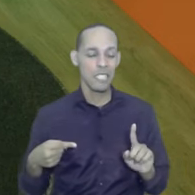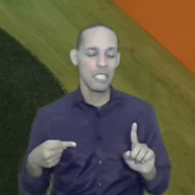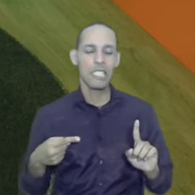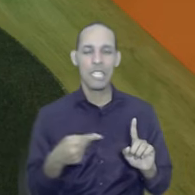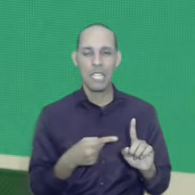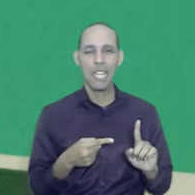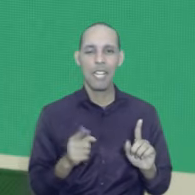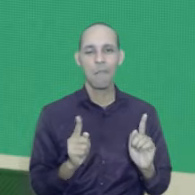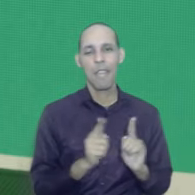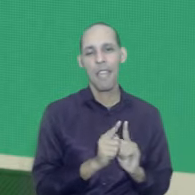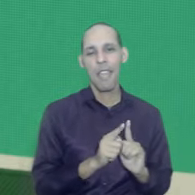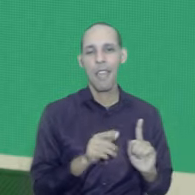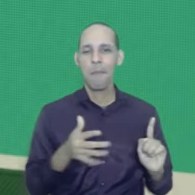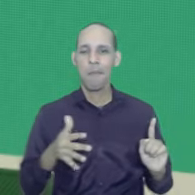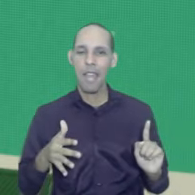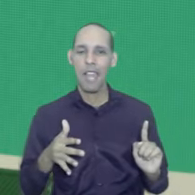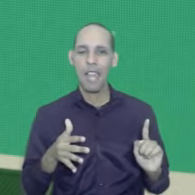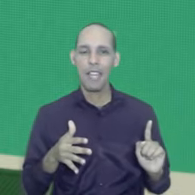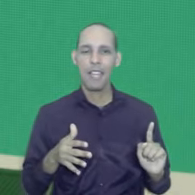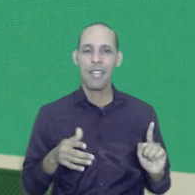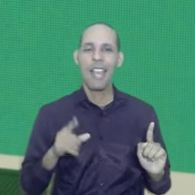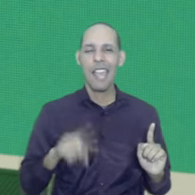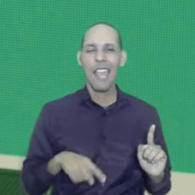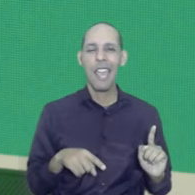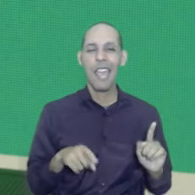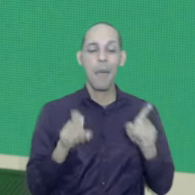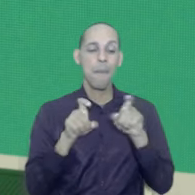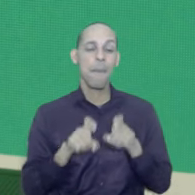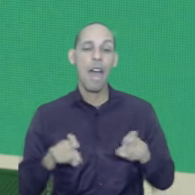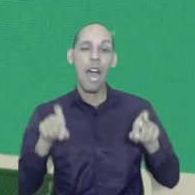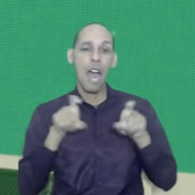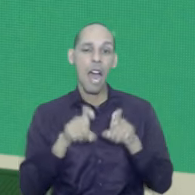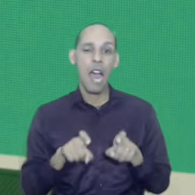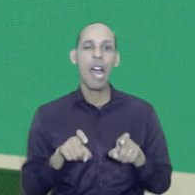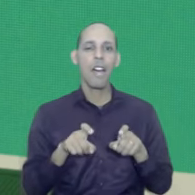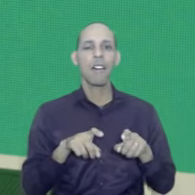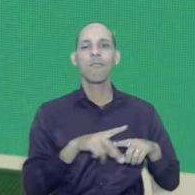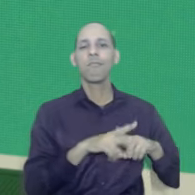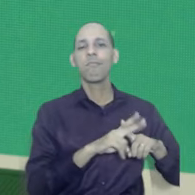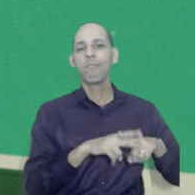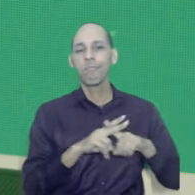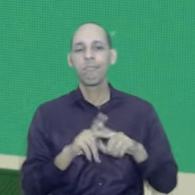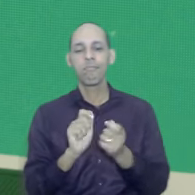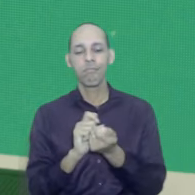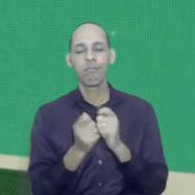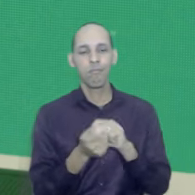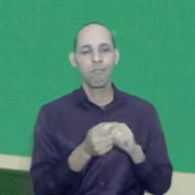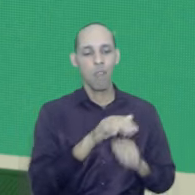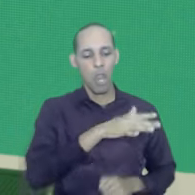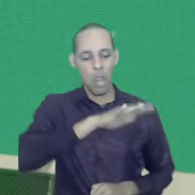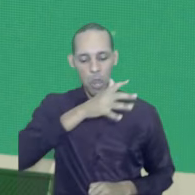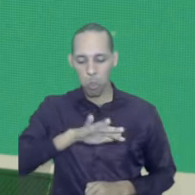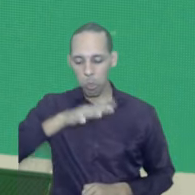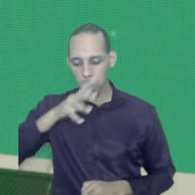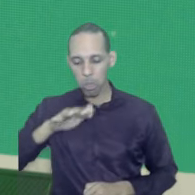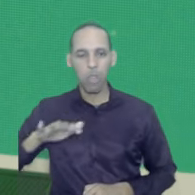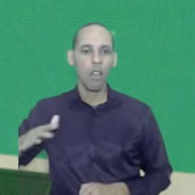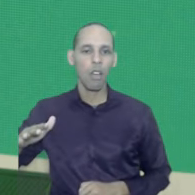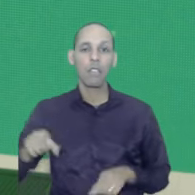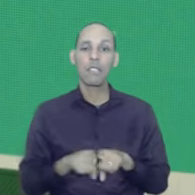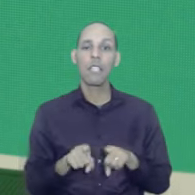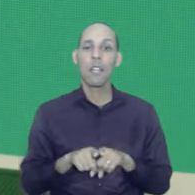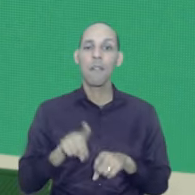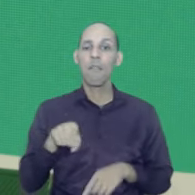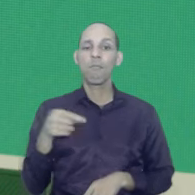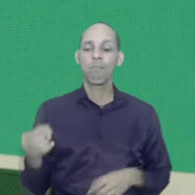gente pode sair desde de maquinários adaptados ao relevo como eu comentei eh atualização a gente fala